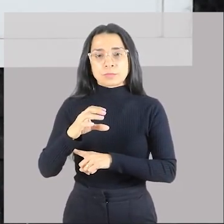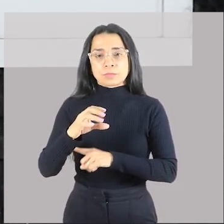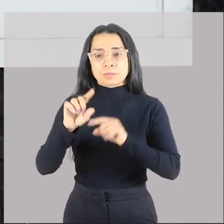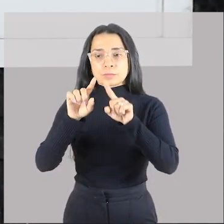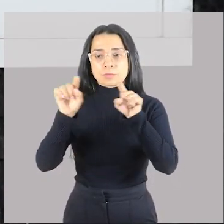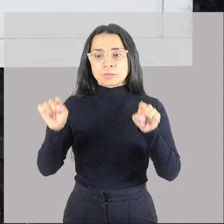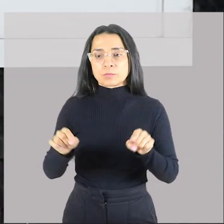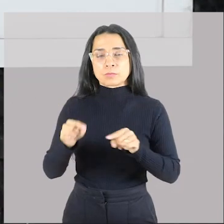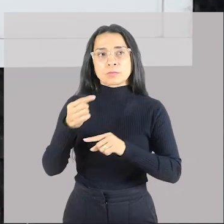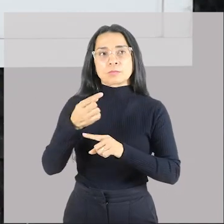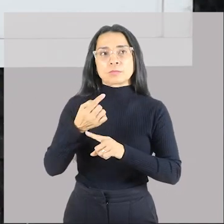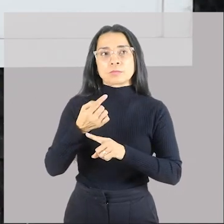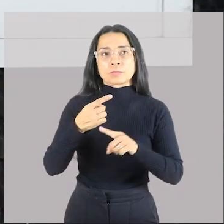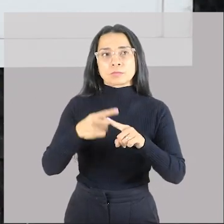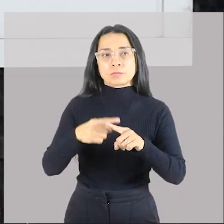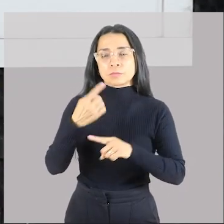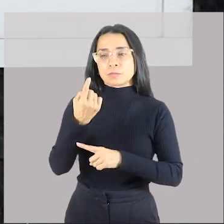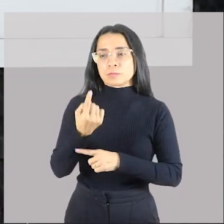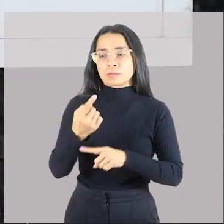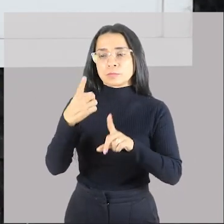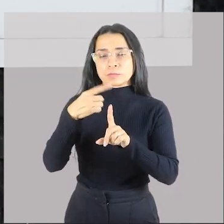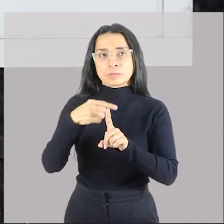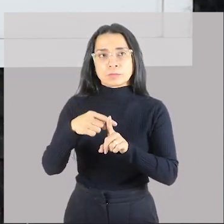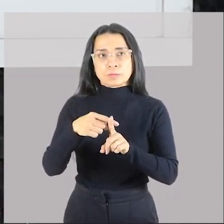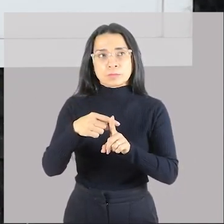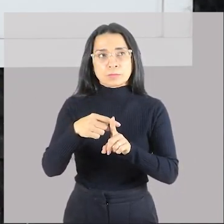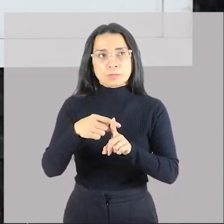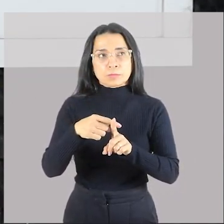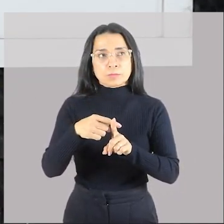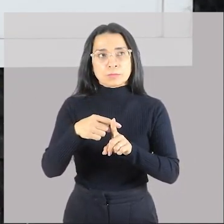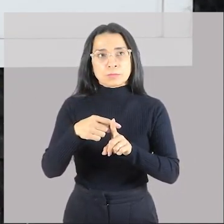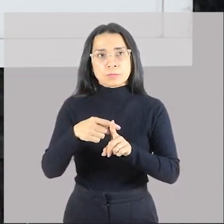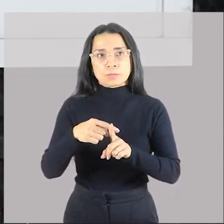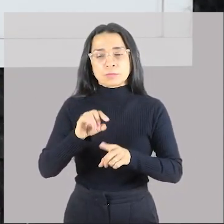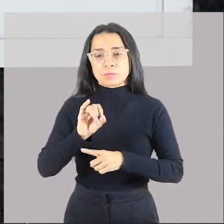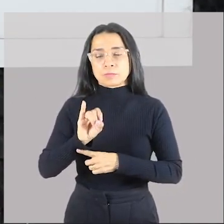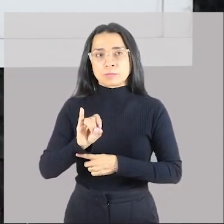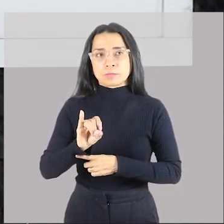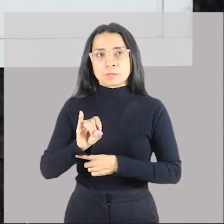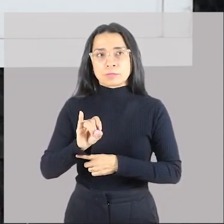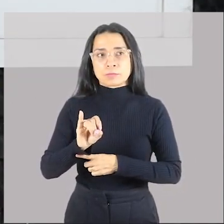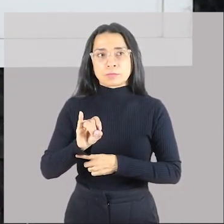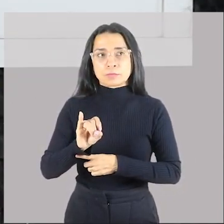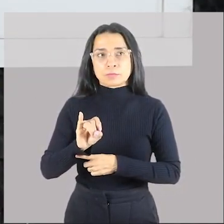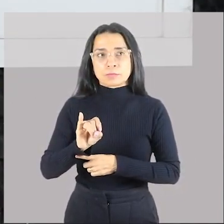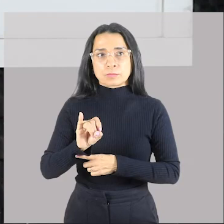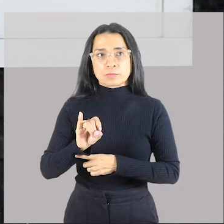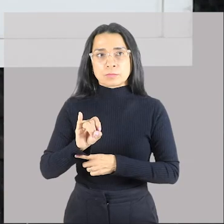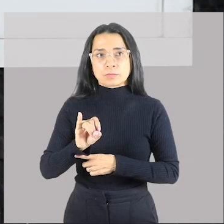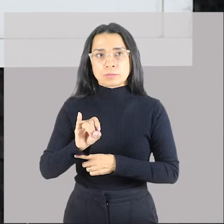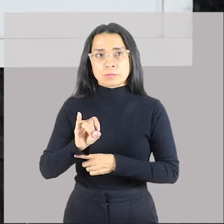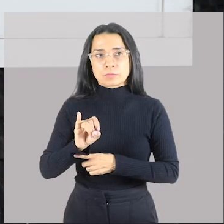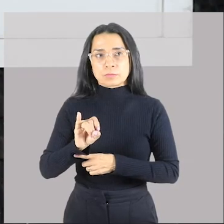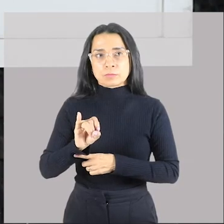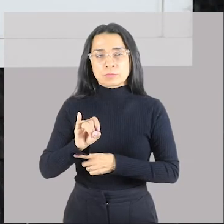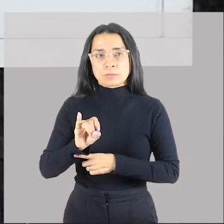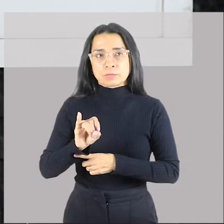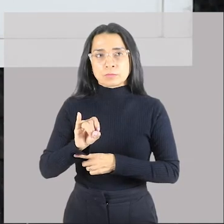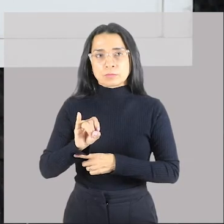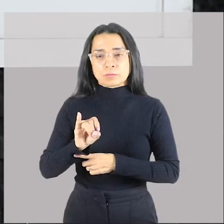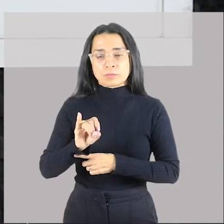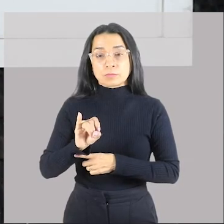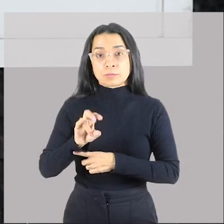multiplicado por 1, mais I, no caso aqui é